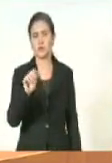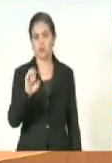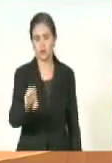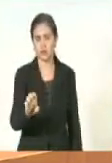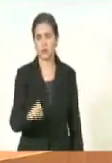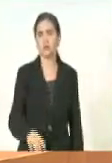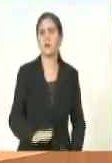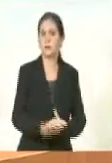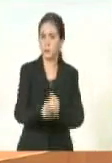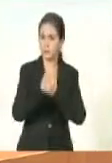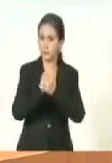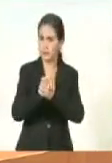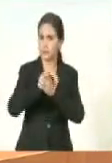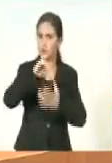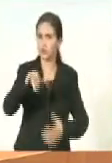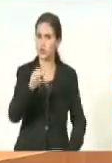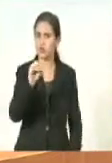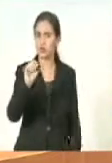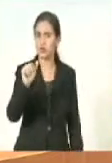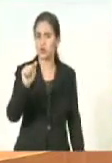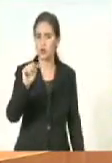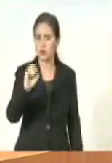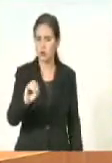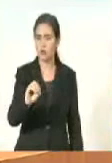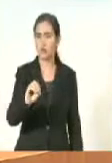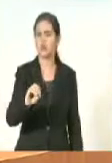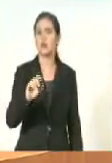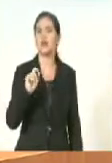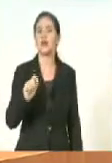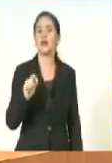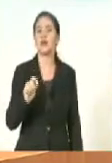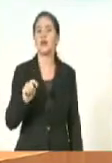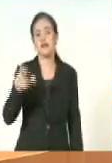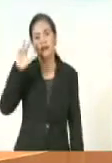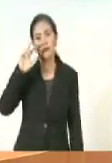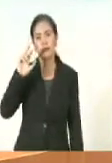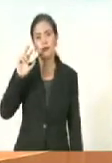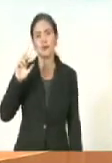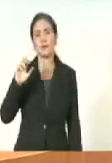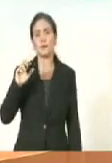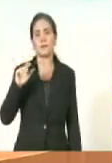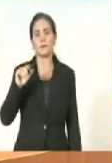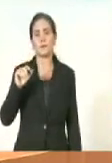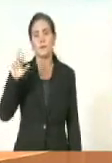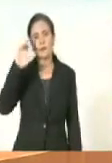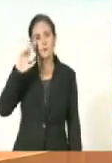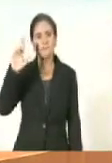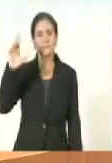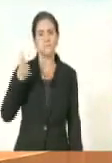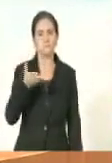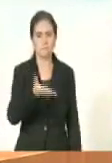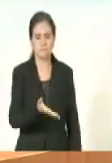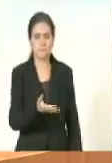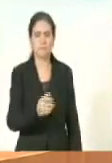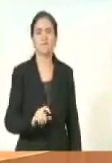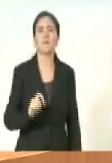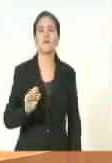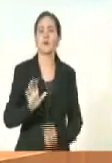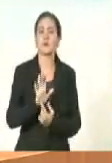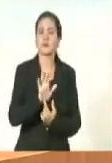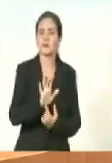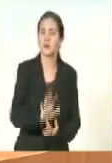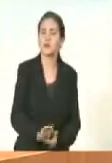Martins, que tem realmente realizado um grande trabalho à frente dessa instituição, que demonstra com a capacitação que é possível,